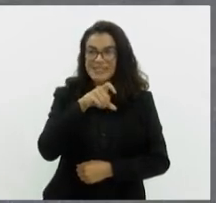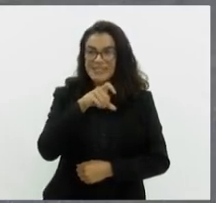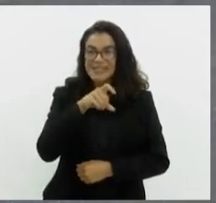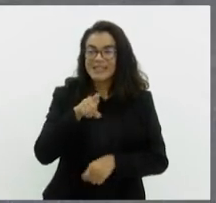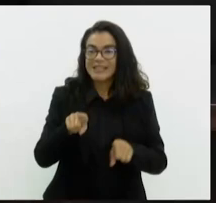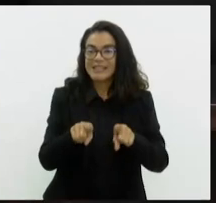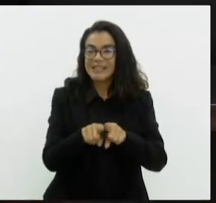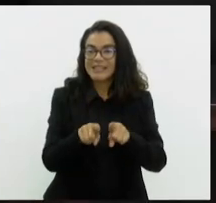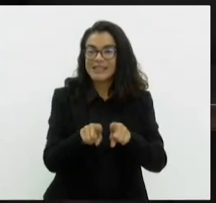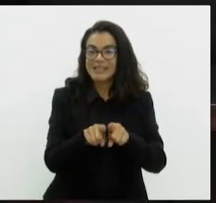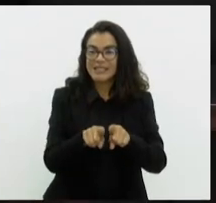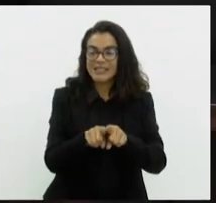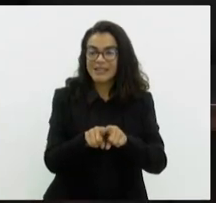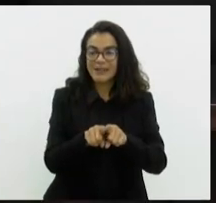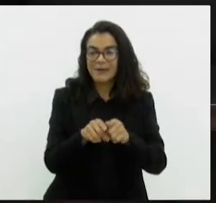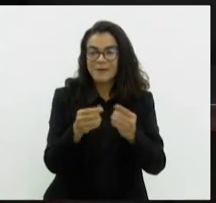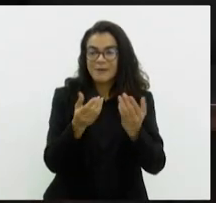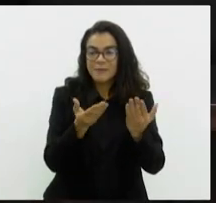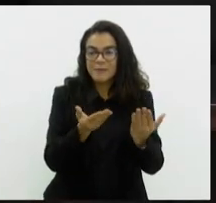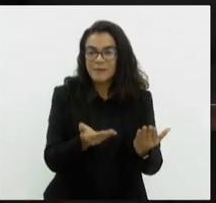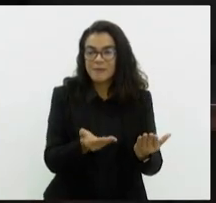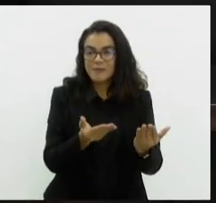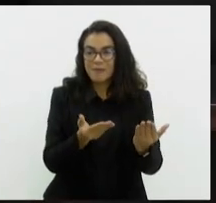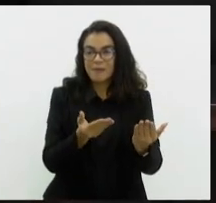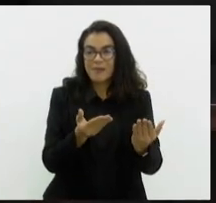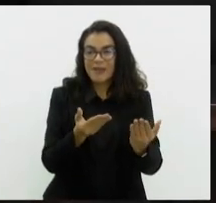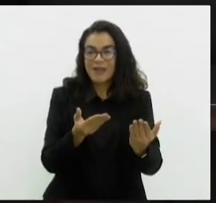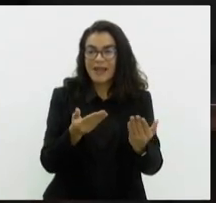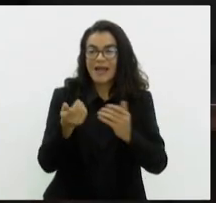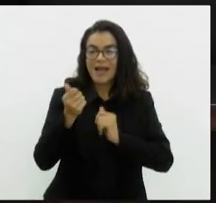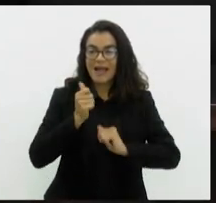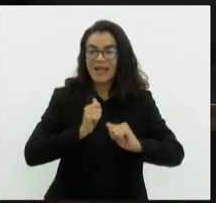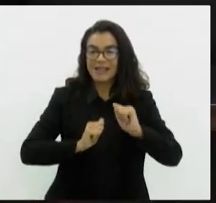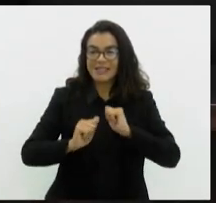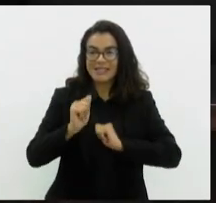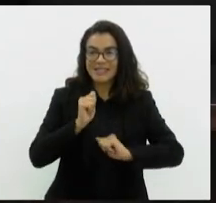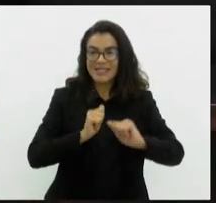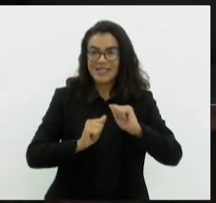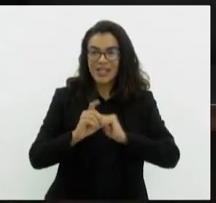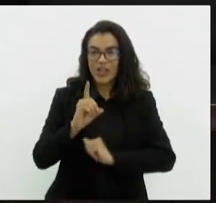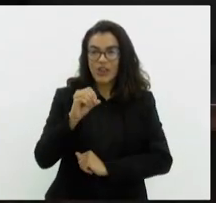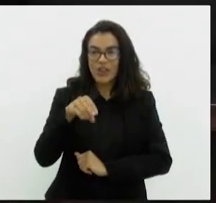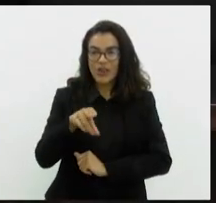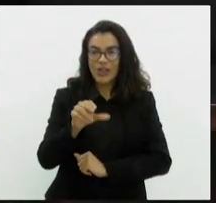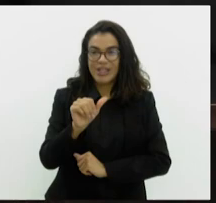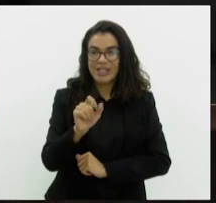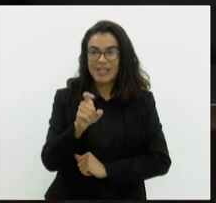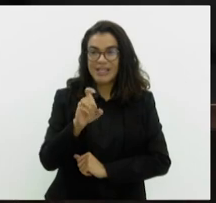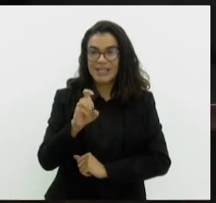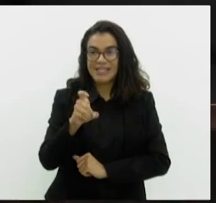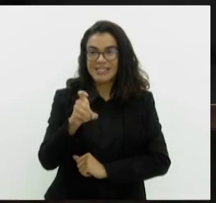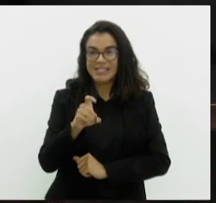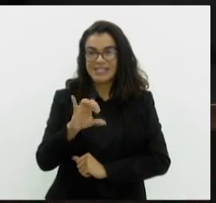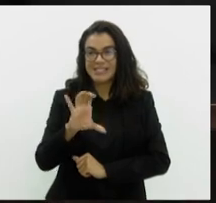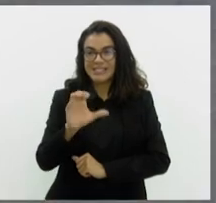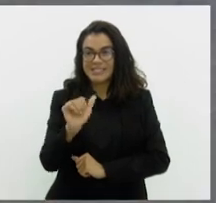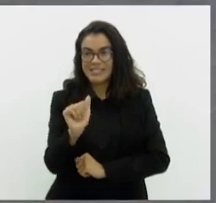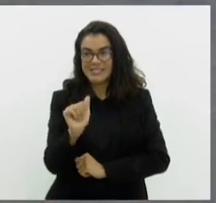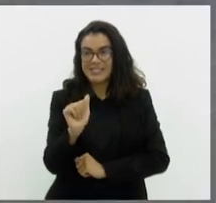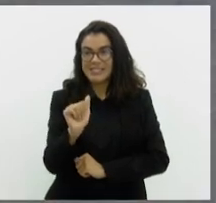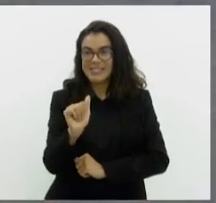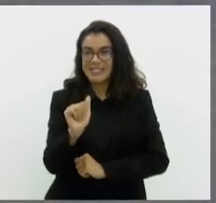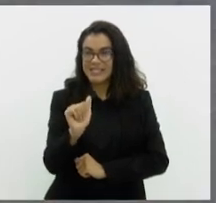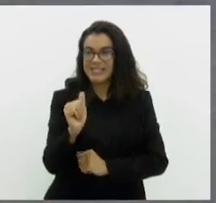Temos também aqui a querida atriz e neta da Dona Chica Xavier, Luana Xavier. Muito obrigada pela